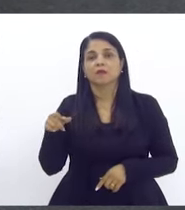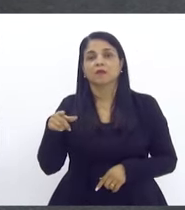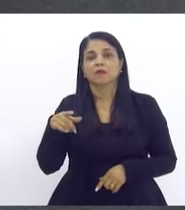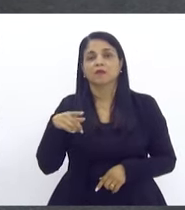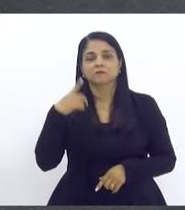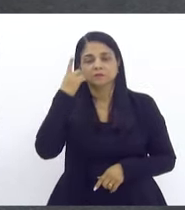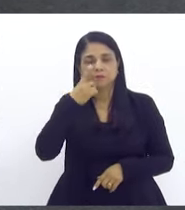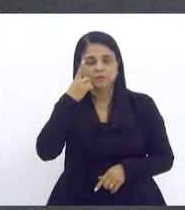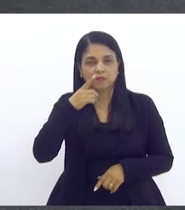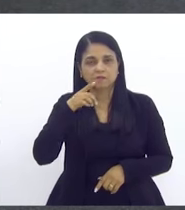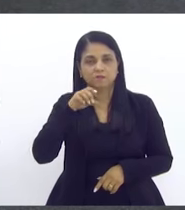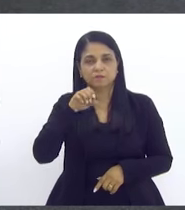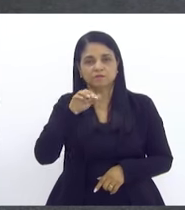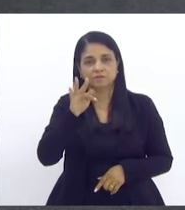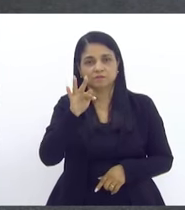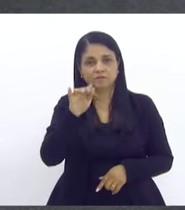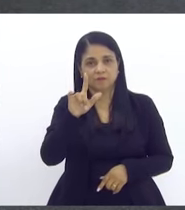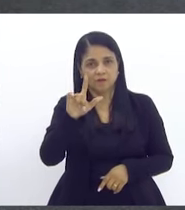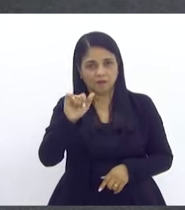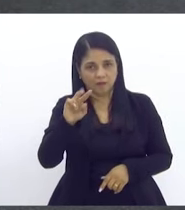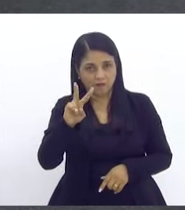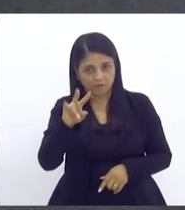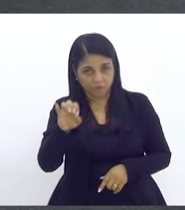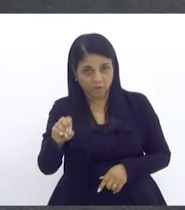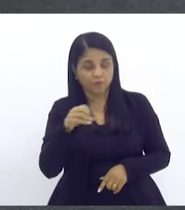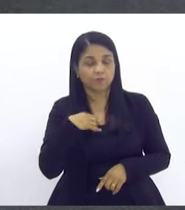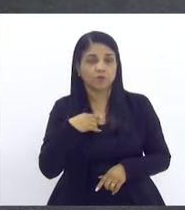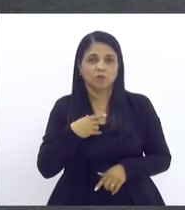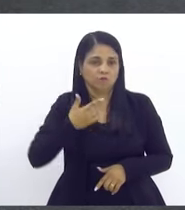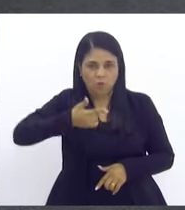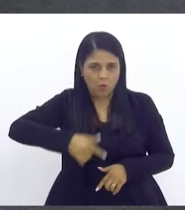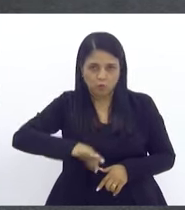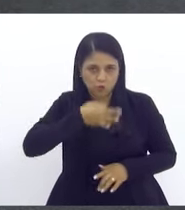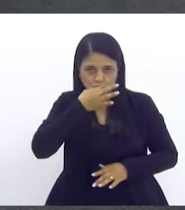repetirei os argumentos. Eu só vou dizer,